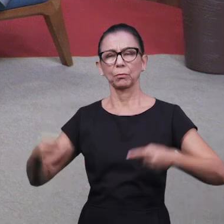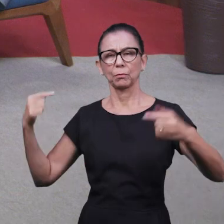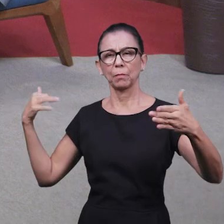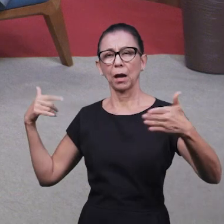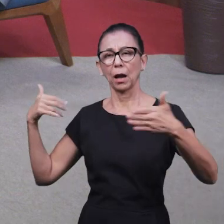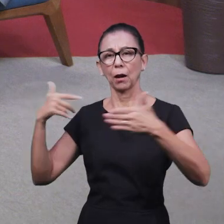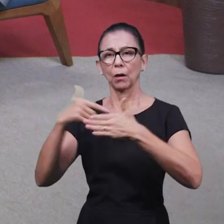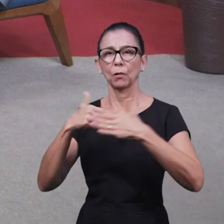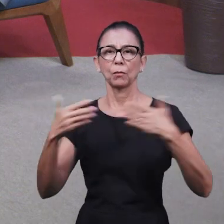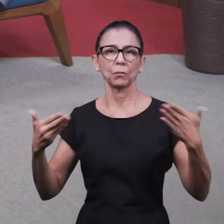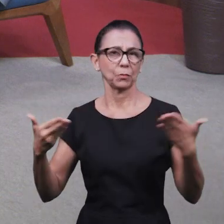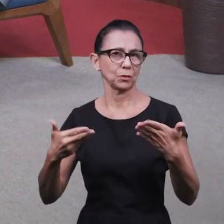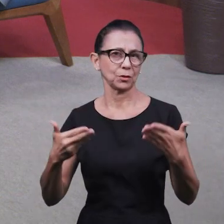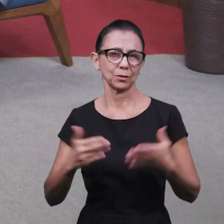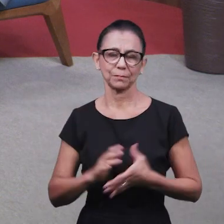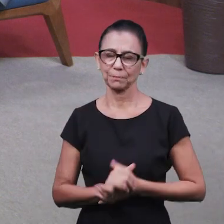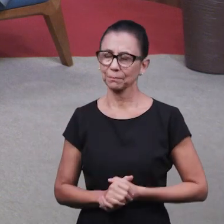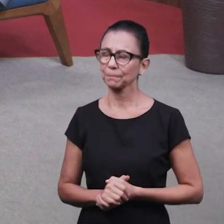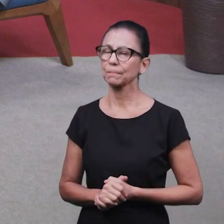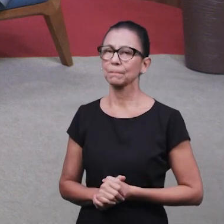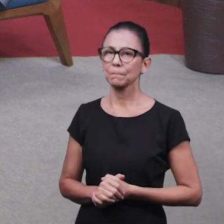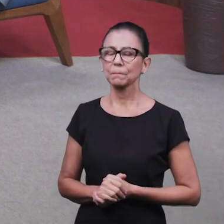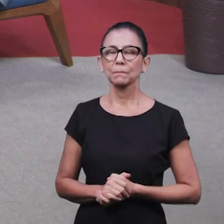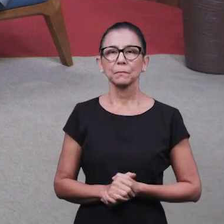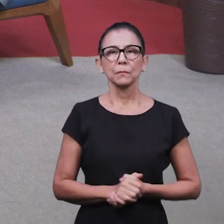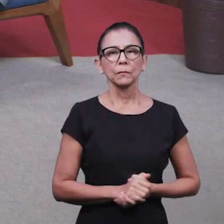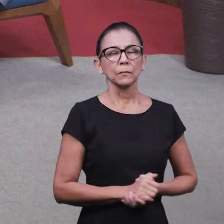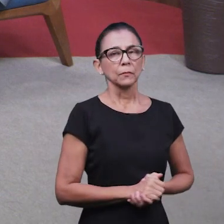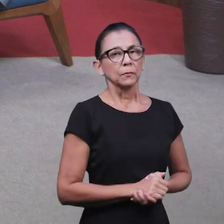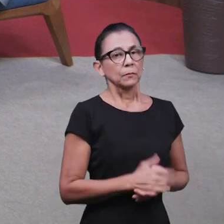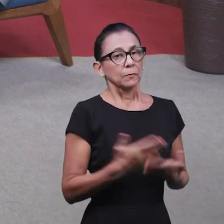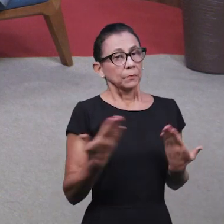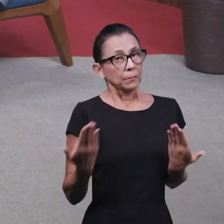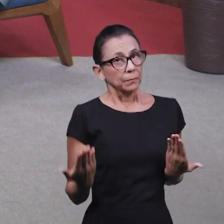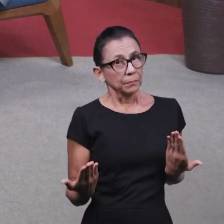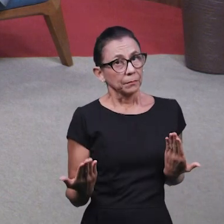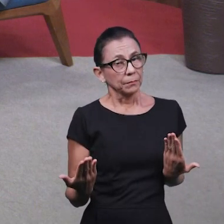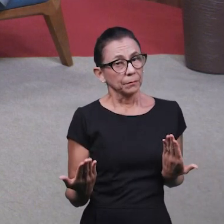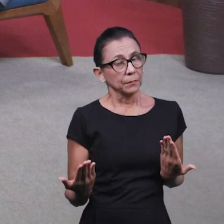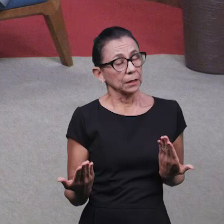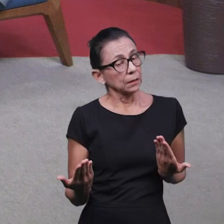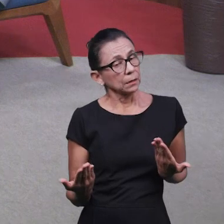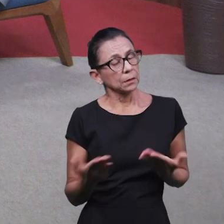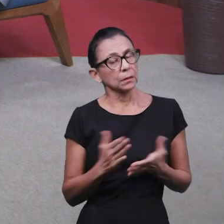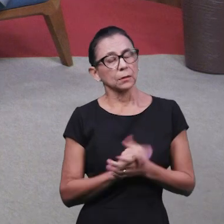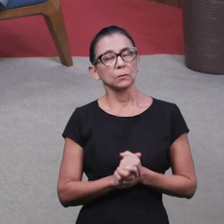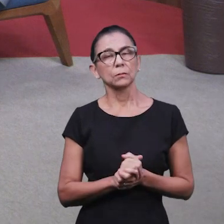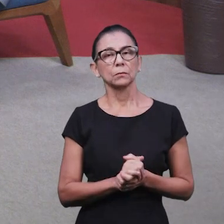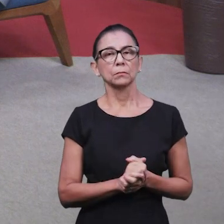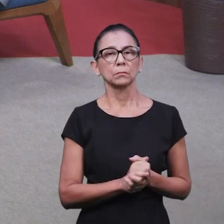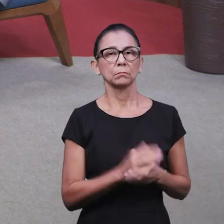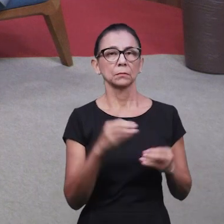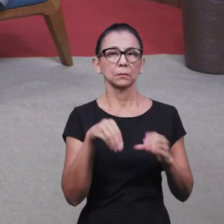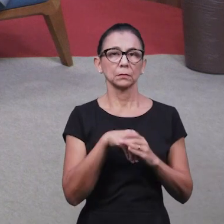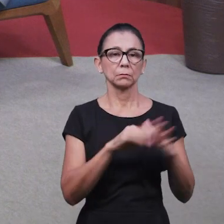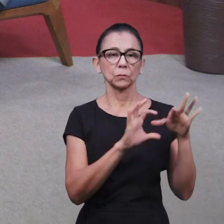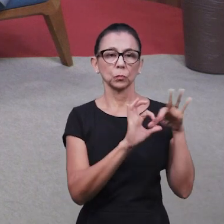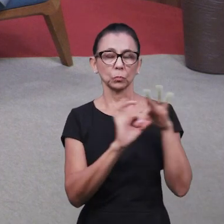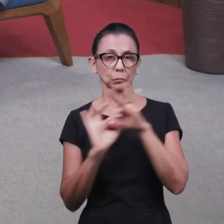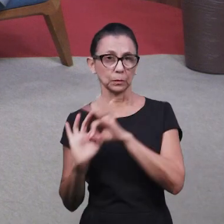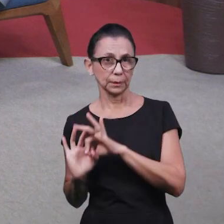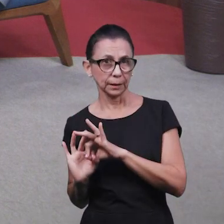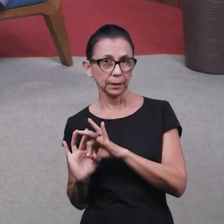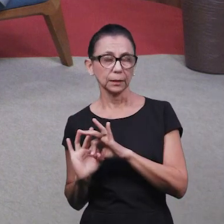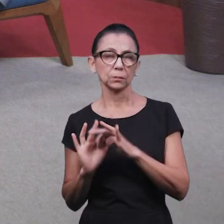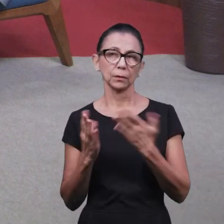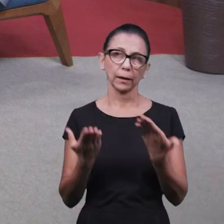e enfrenta até aos nossos dias de hoje. Até os nossos dias. Nesse contexto, como você falou, quer